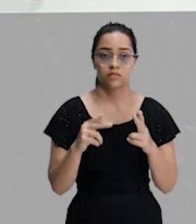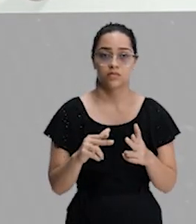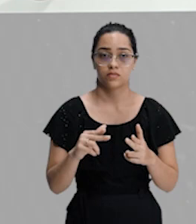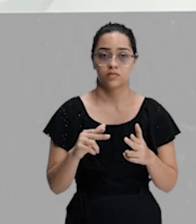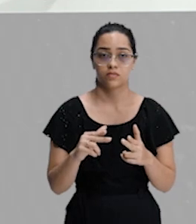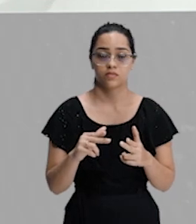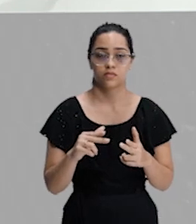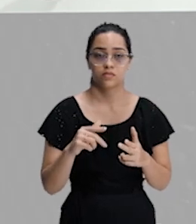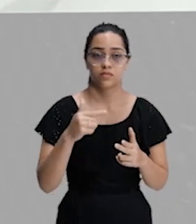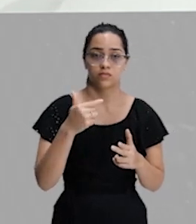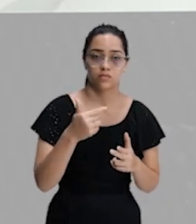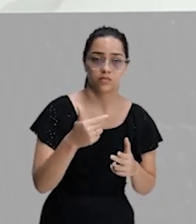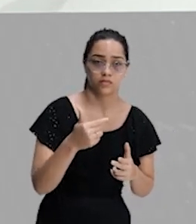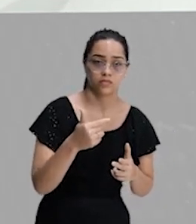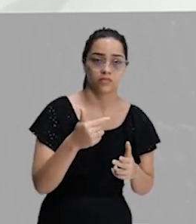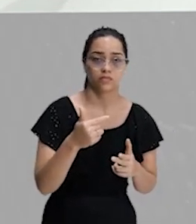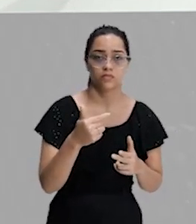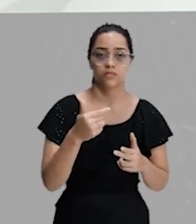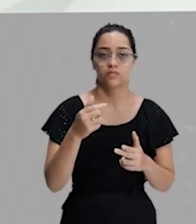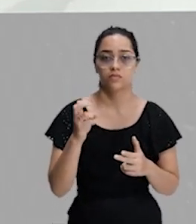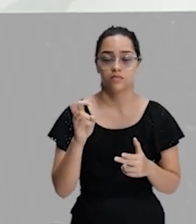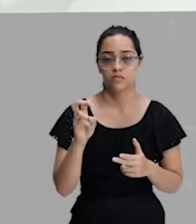igual aqui a